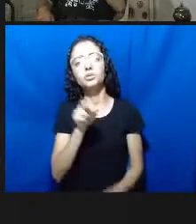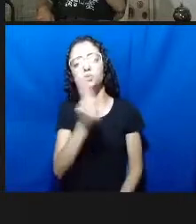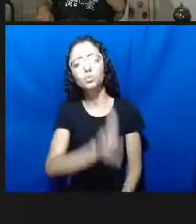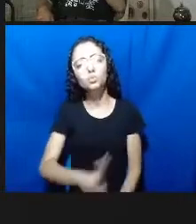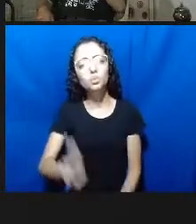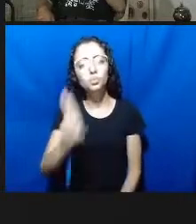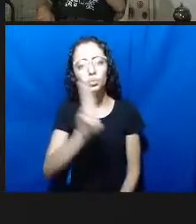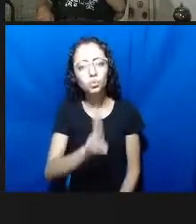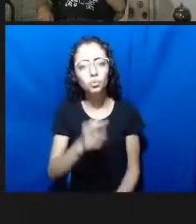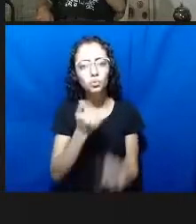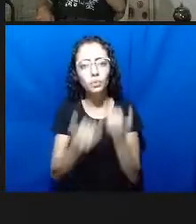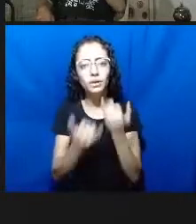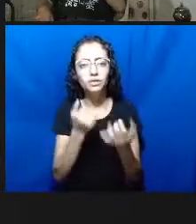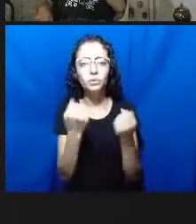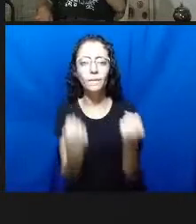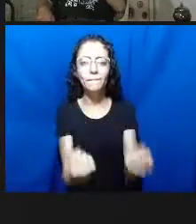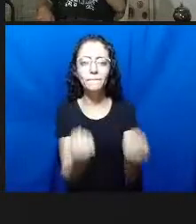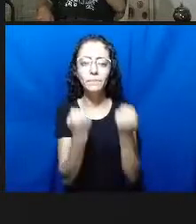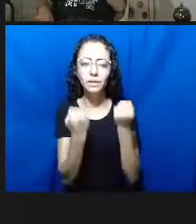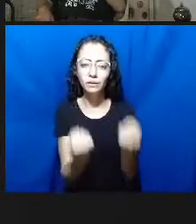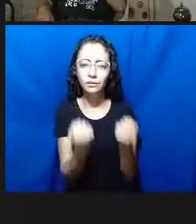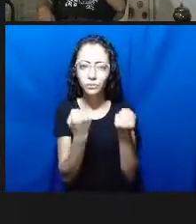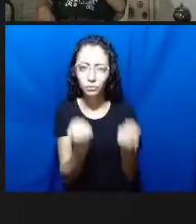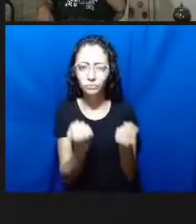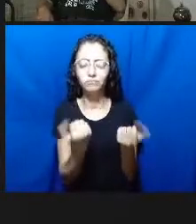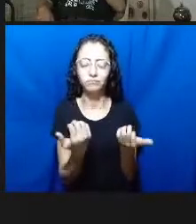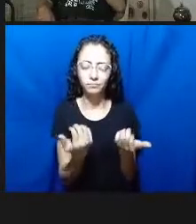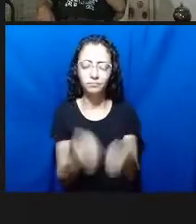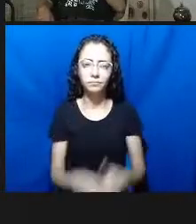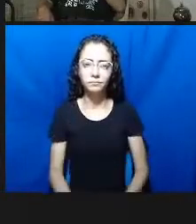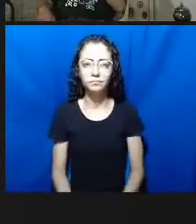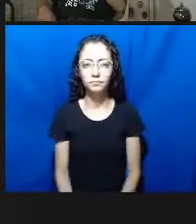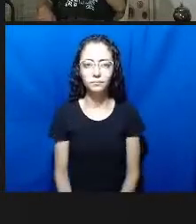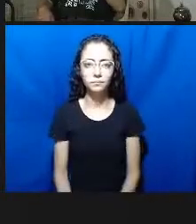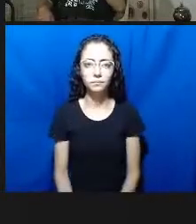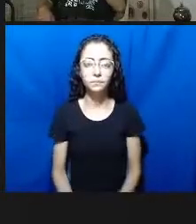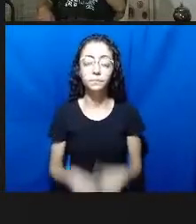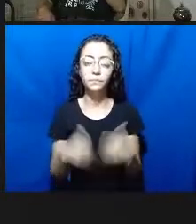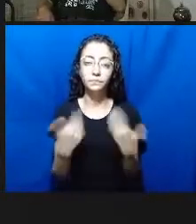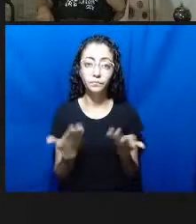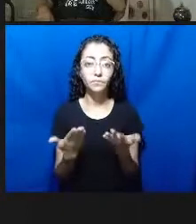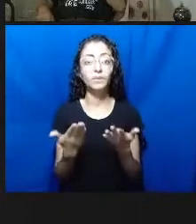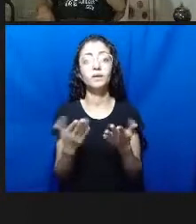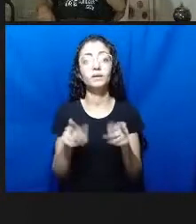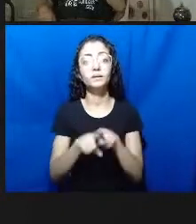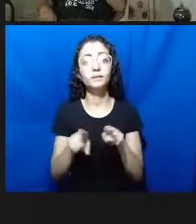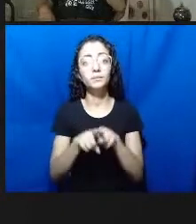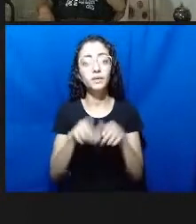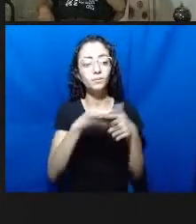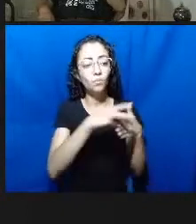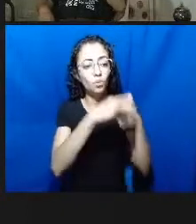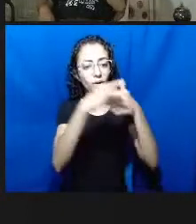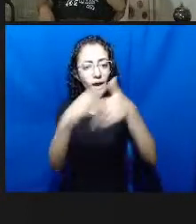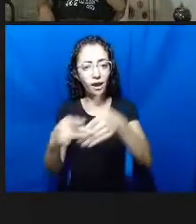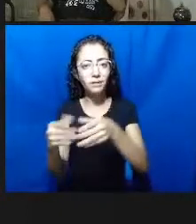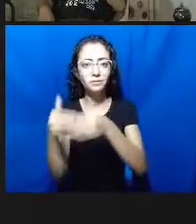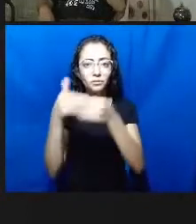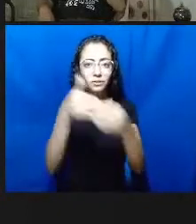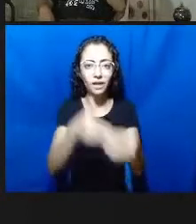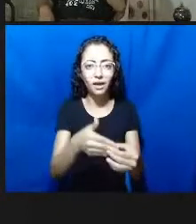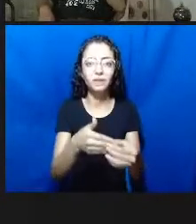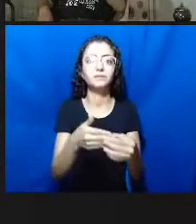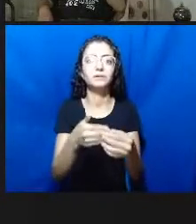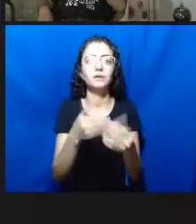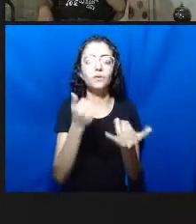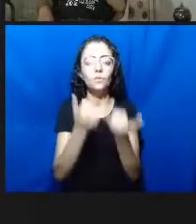como uma carga pesada, né? E ela é transportada como carga pesada,